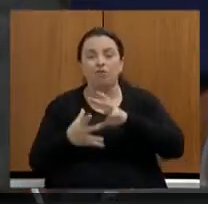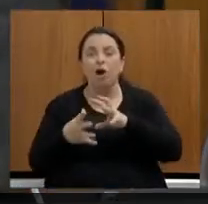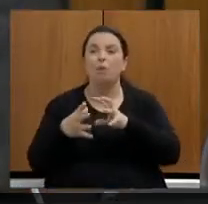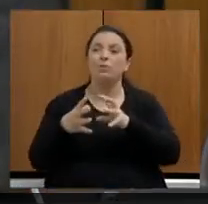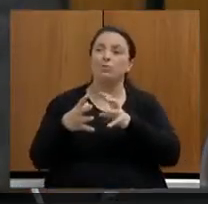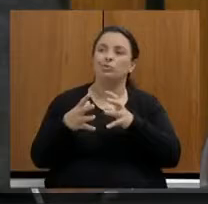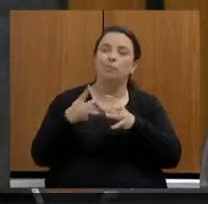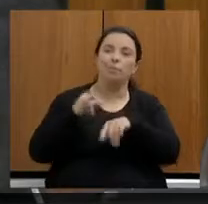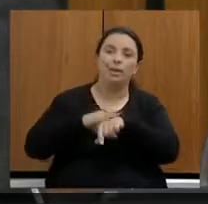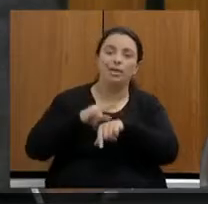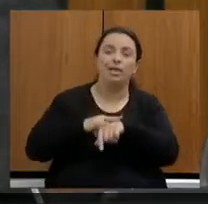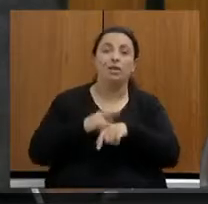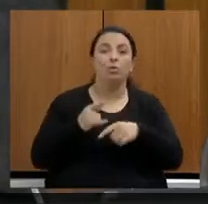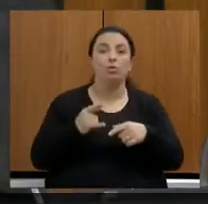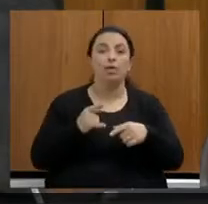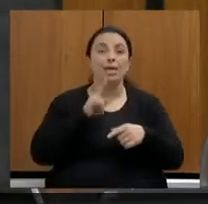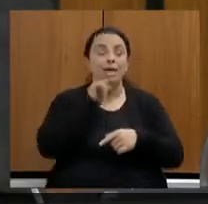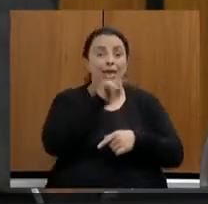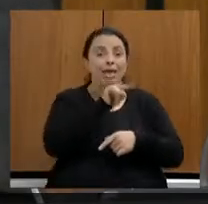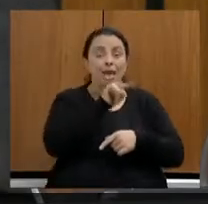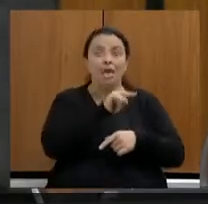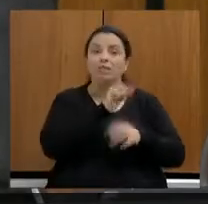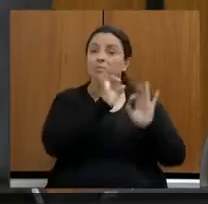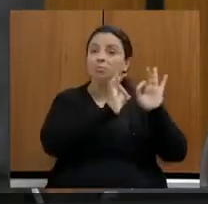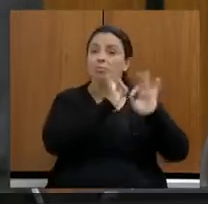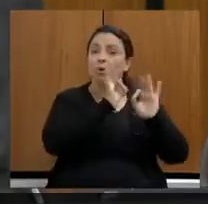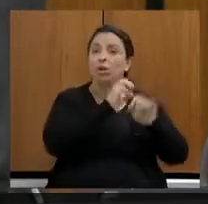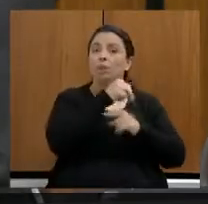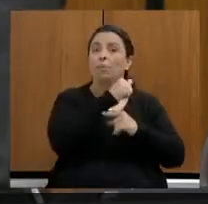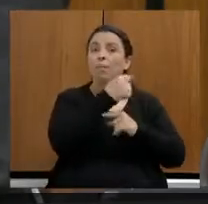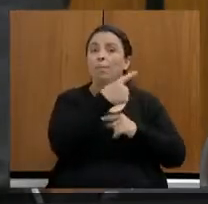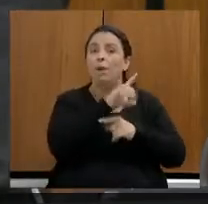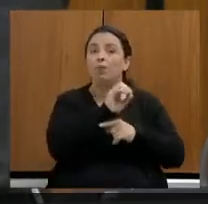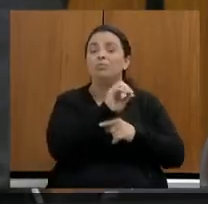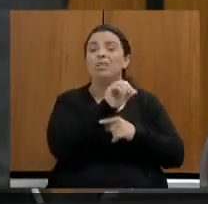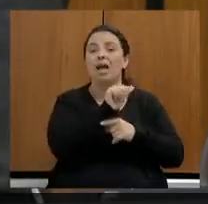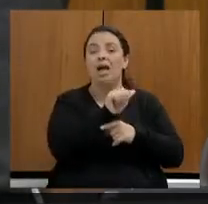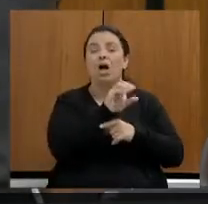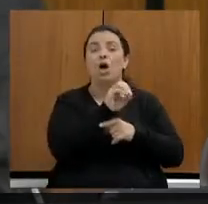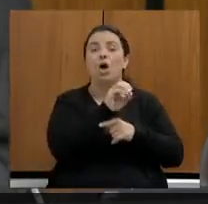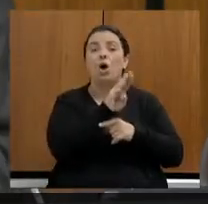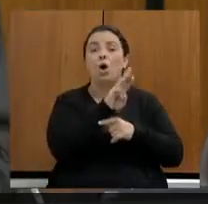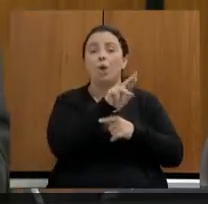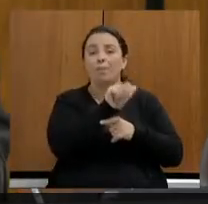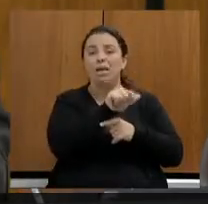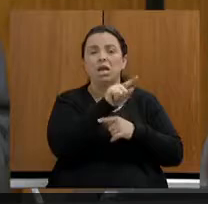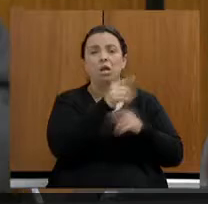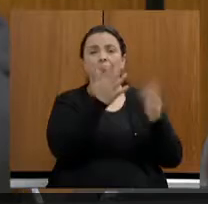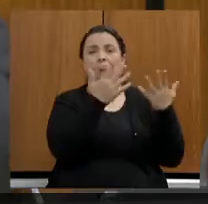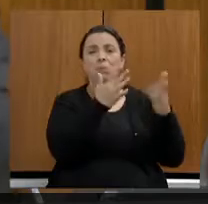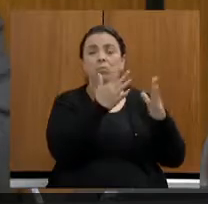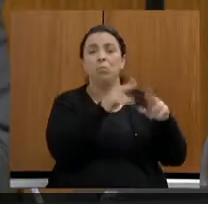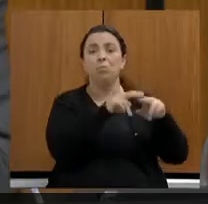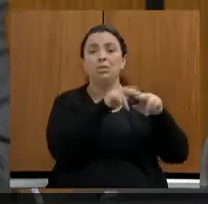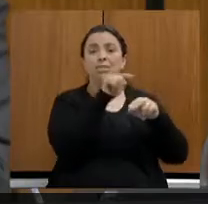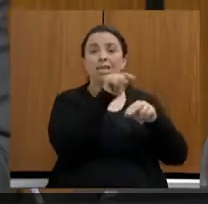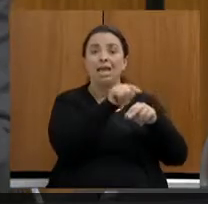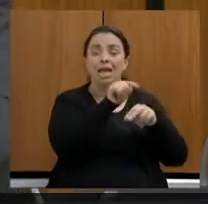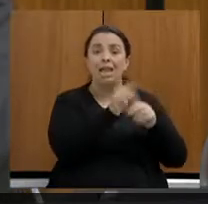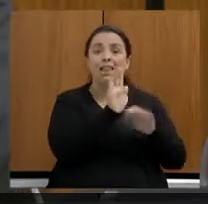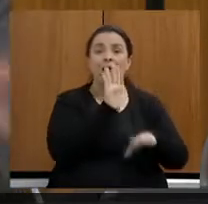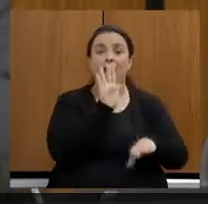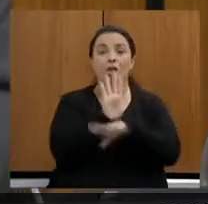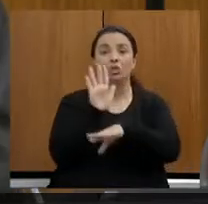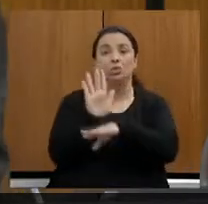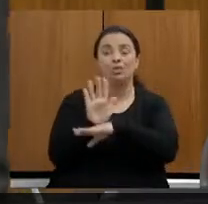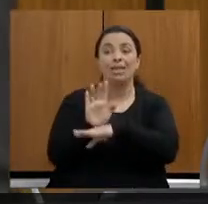e eu reputo como um dos mais importantes da secretaria porque ela está reformando a estrutura física